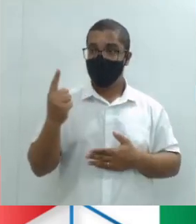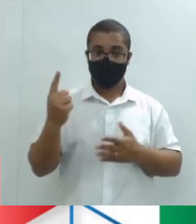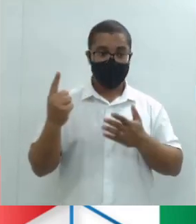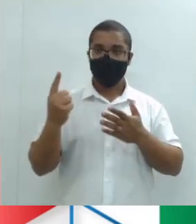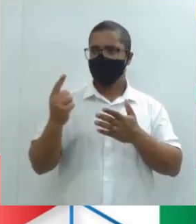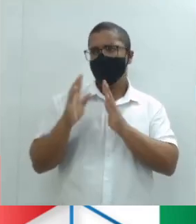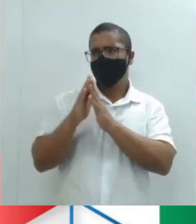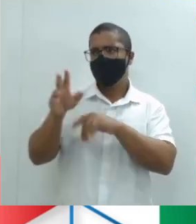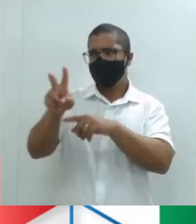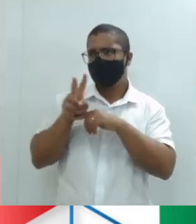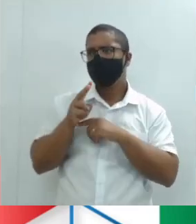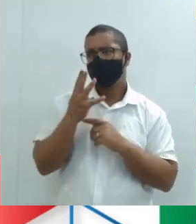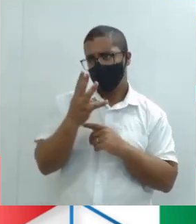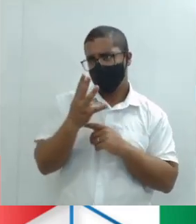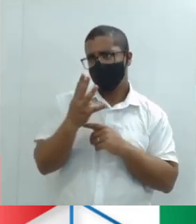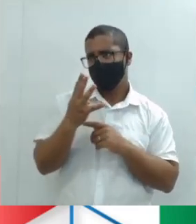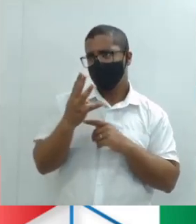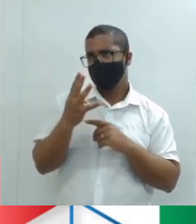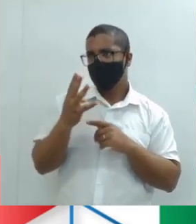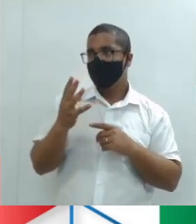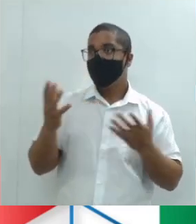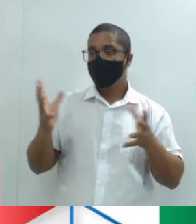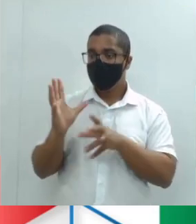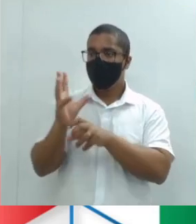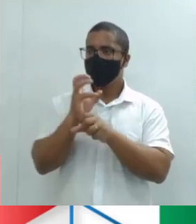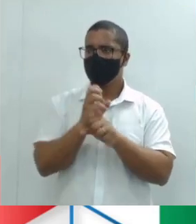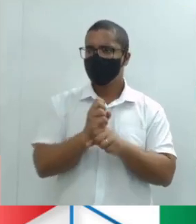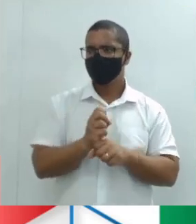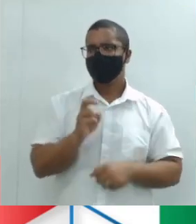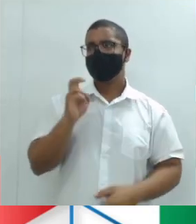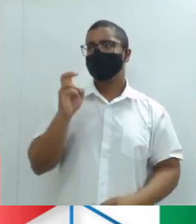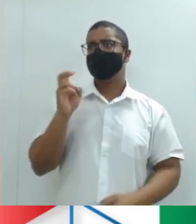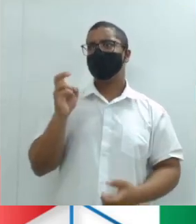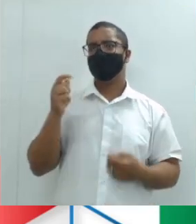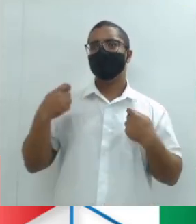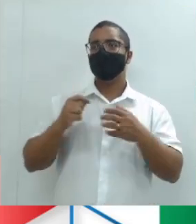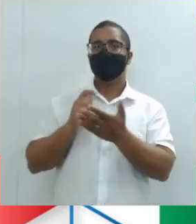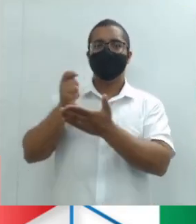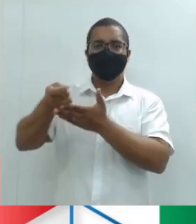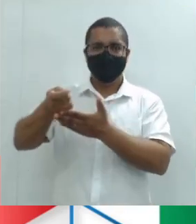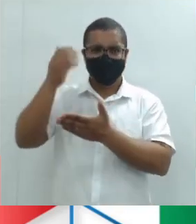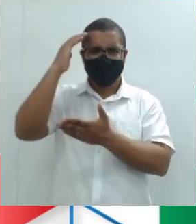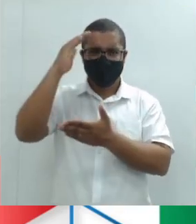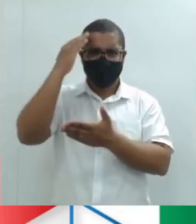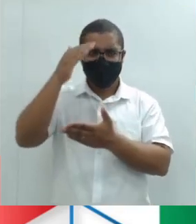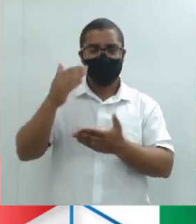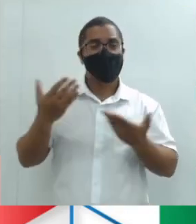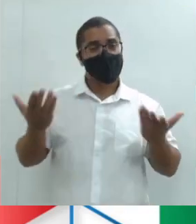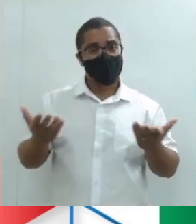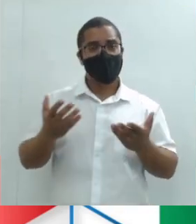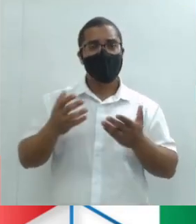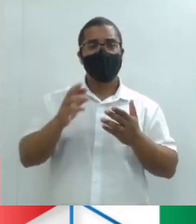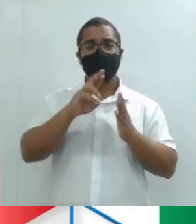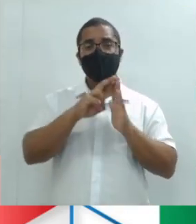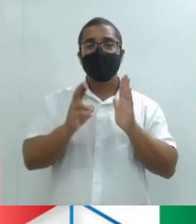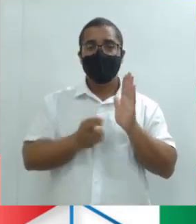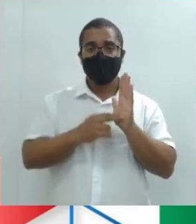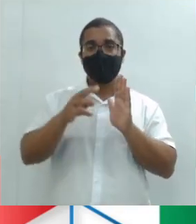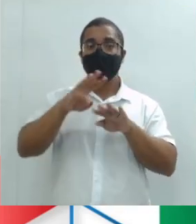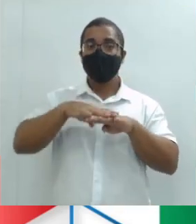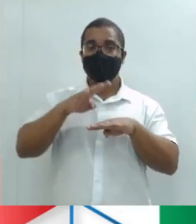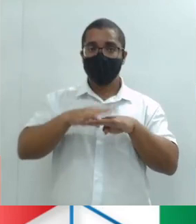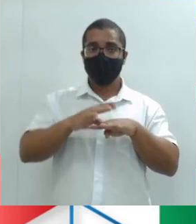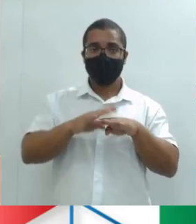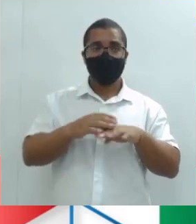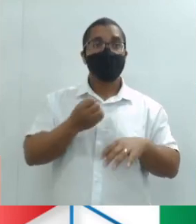emprestado. Então eu vou continuar devendo e agora eu vou dever 5. Então, em regra matemática, a gente fala assim, ó.